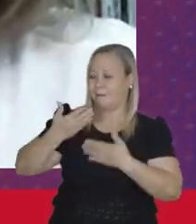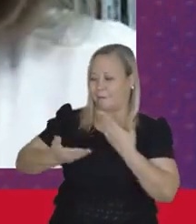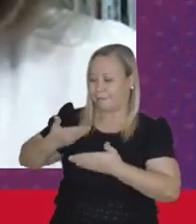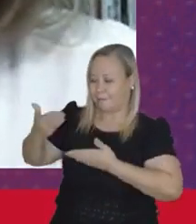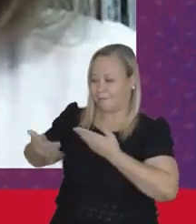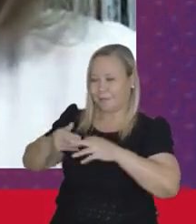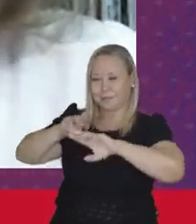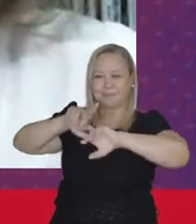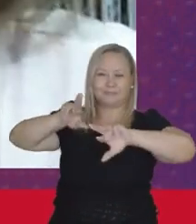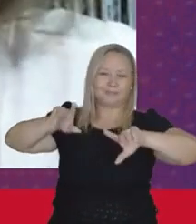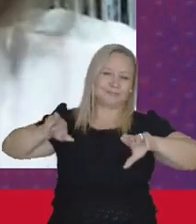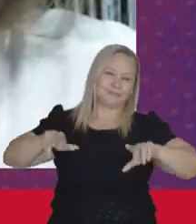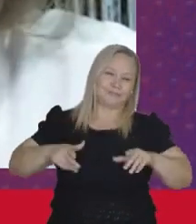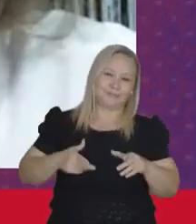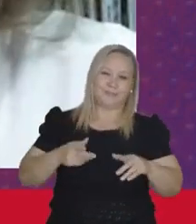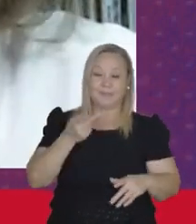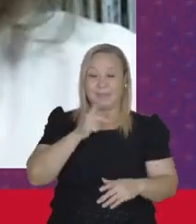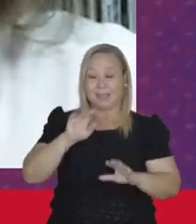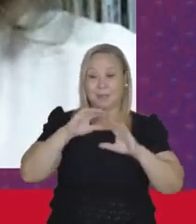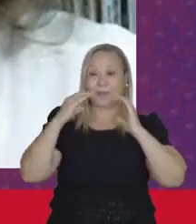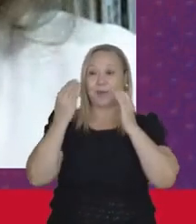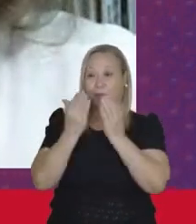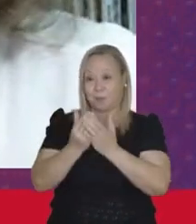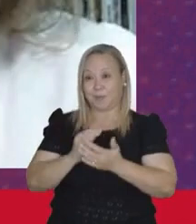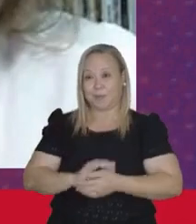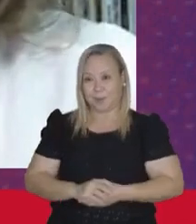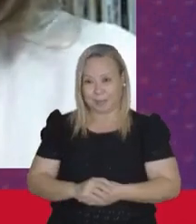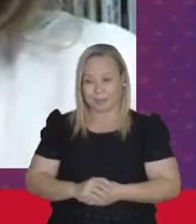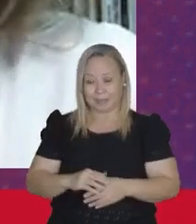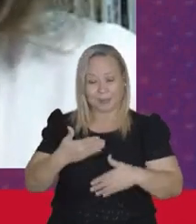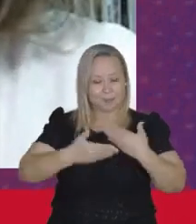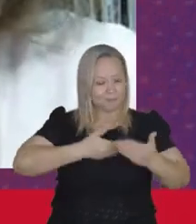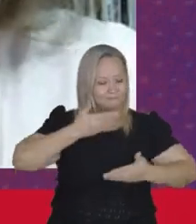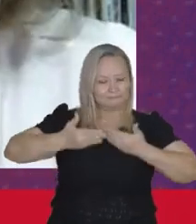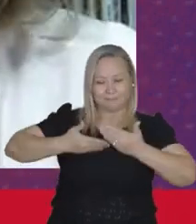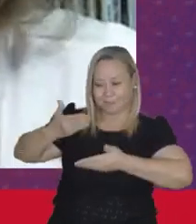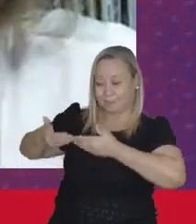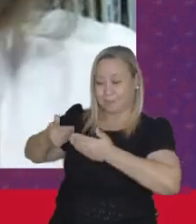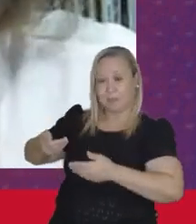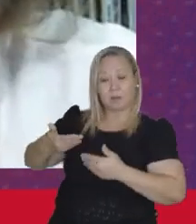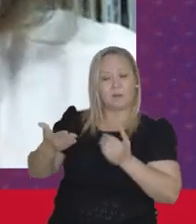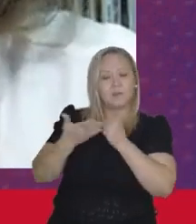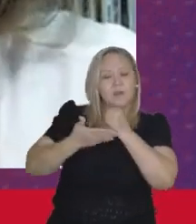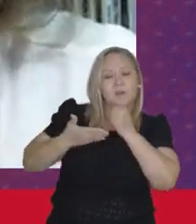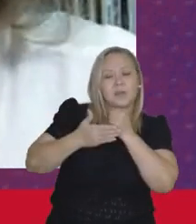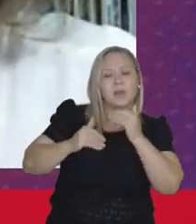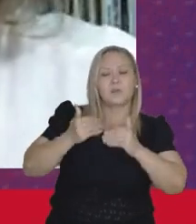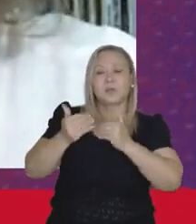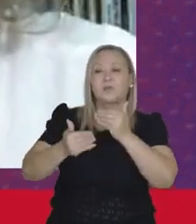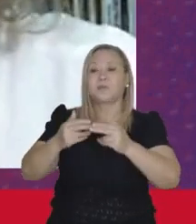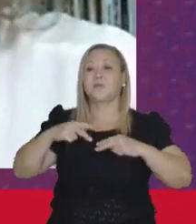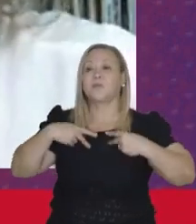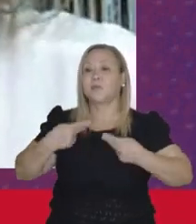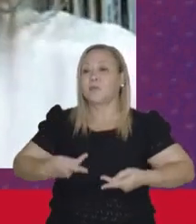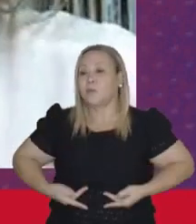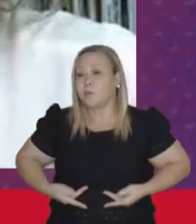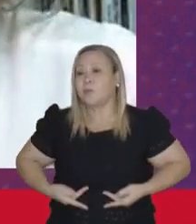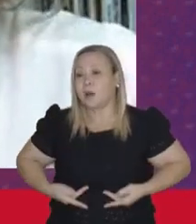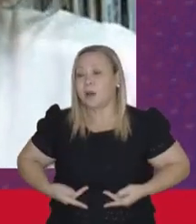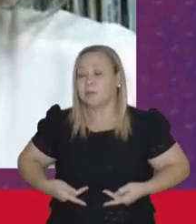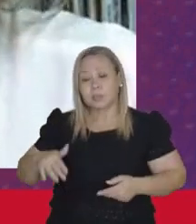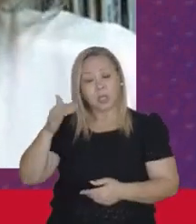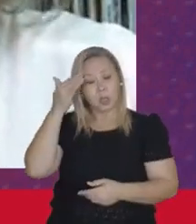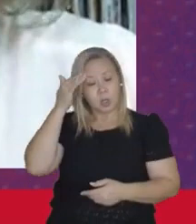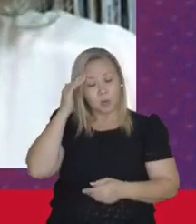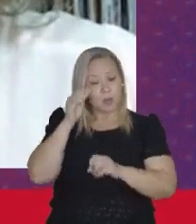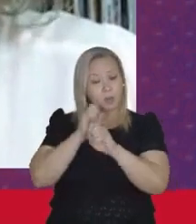a diversidade da sua comunidade. Então, a interação é fator fundamental para o desenvolvimento humano e na concepção